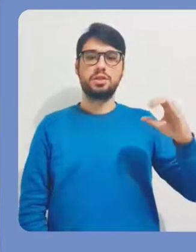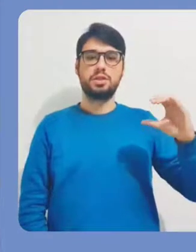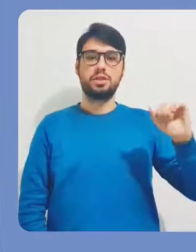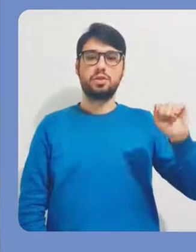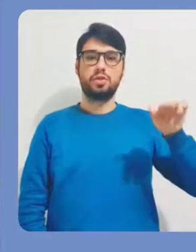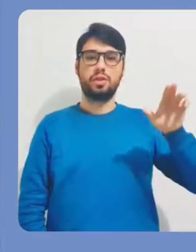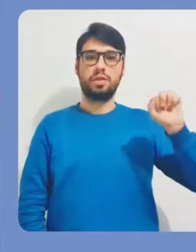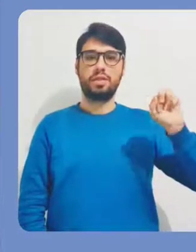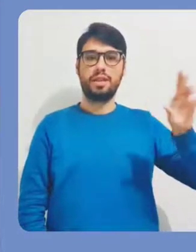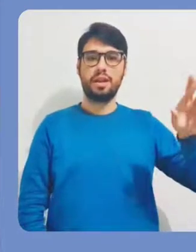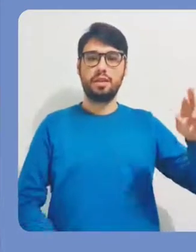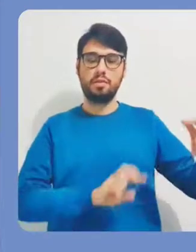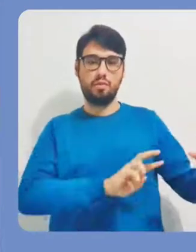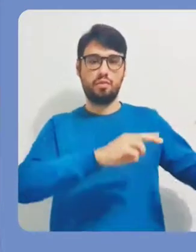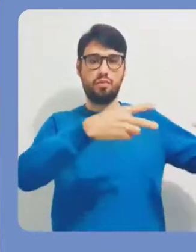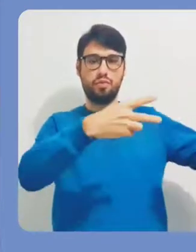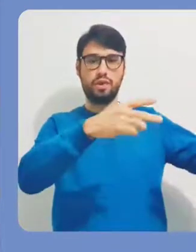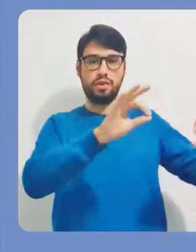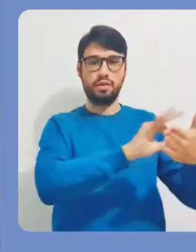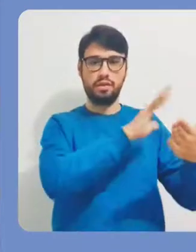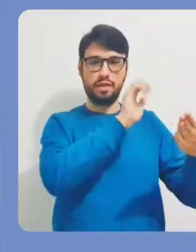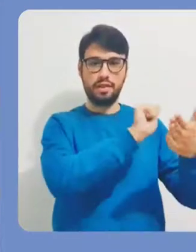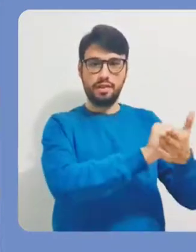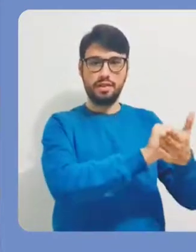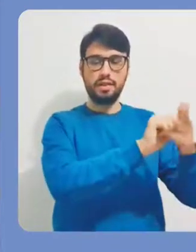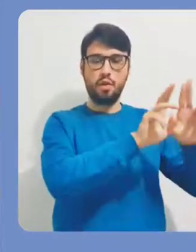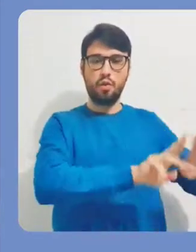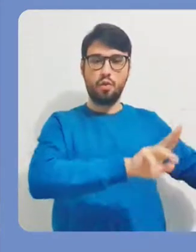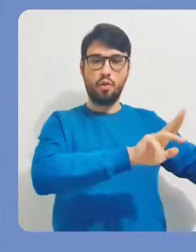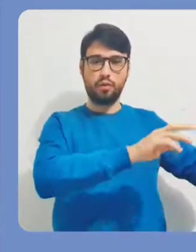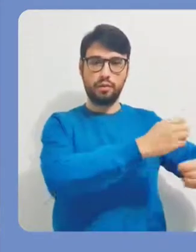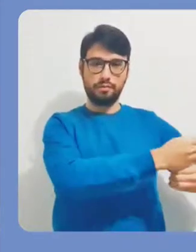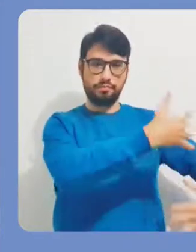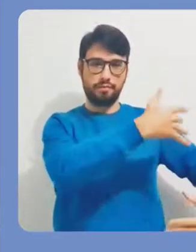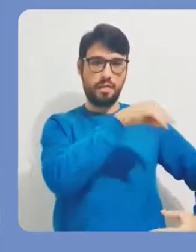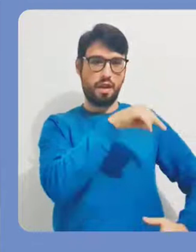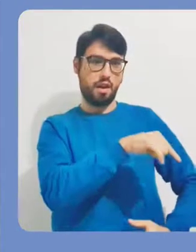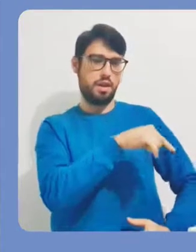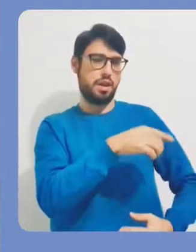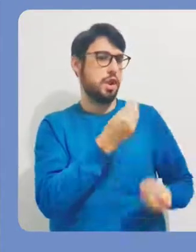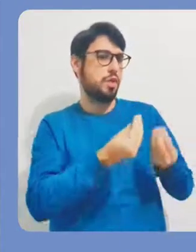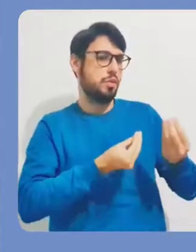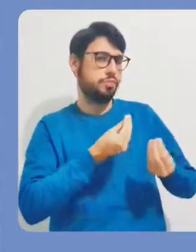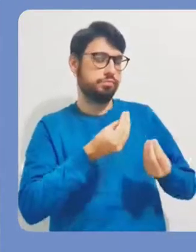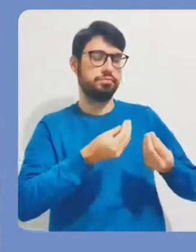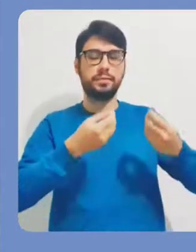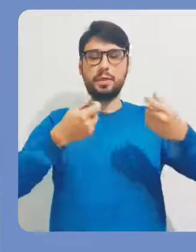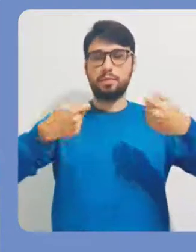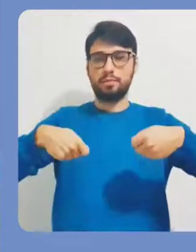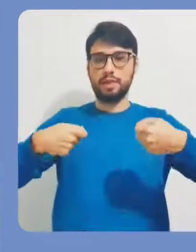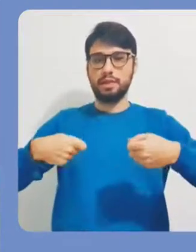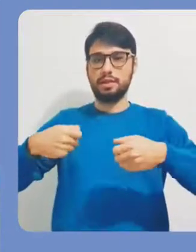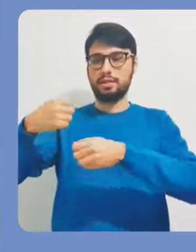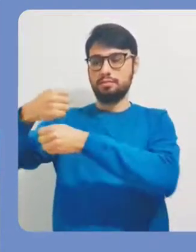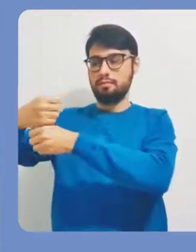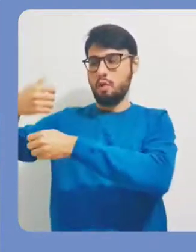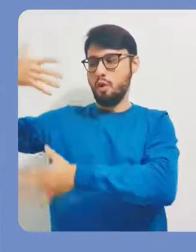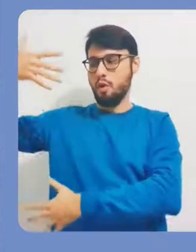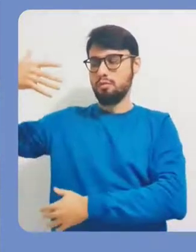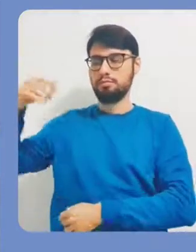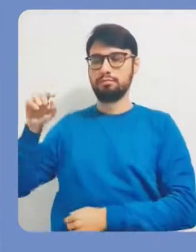funcionar como um menu lateral, vai aparecer no menu lateral, a gente precisa vir aqui nessas opções,